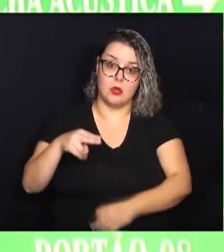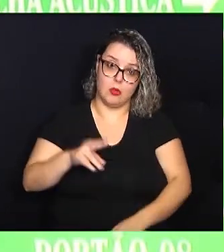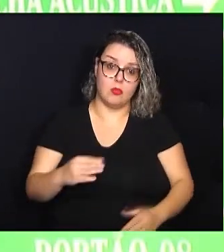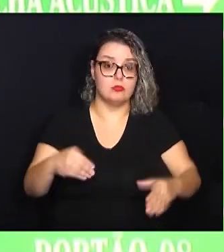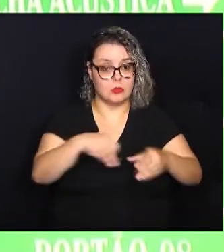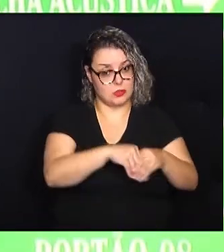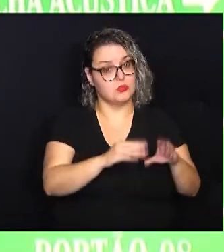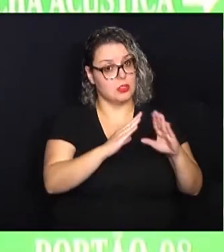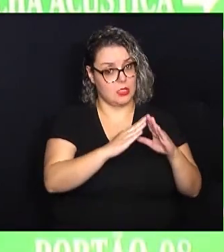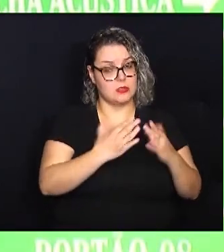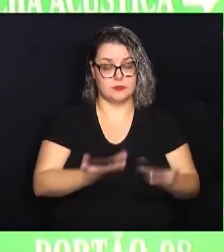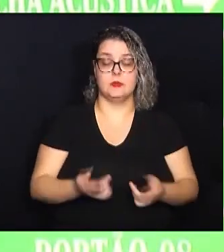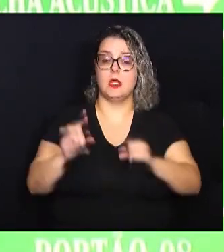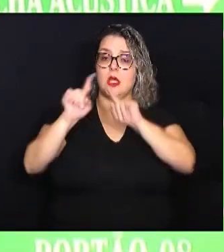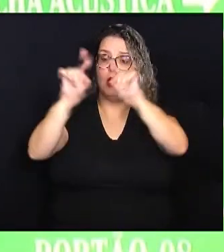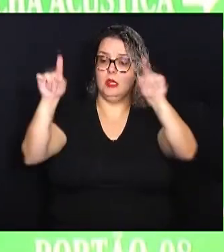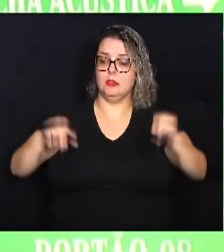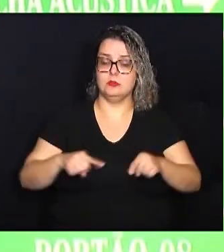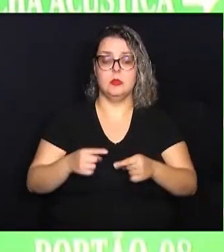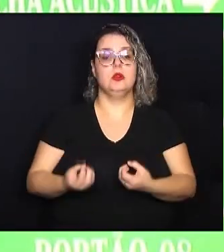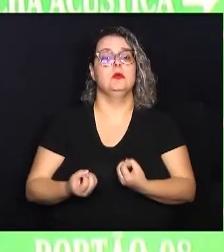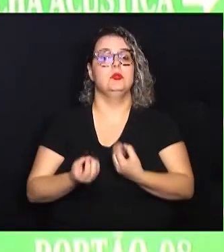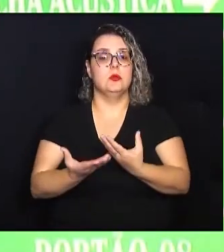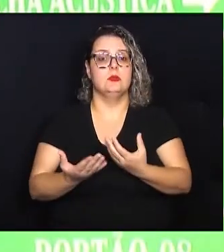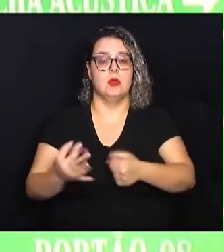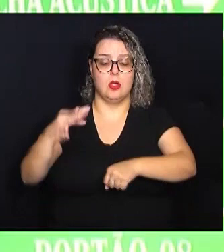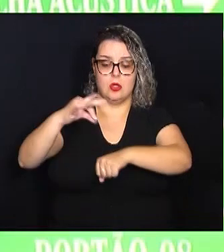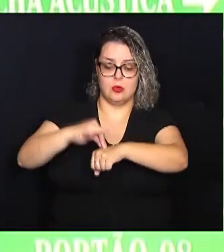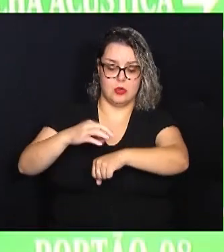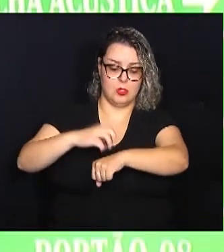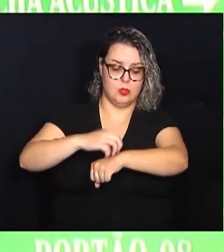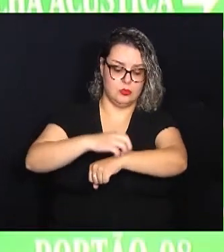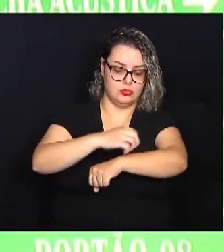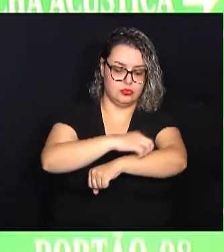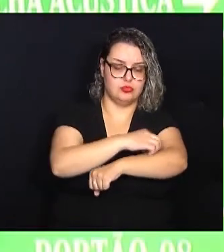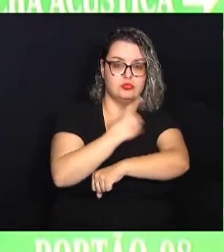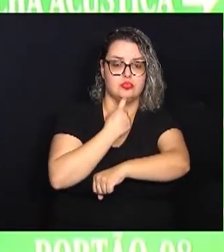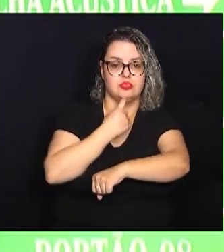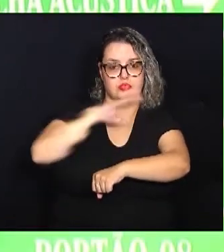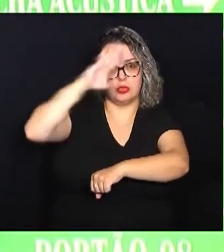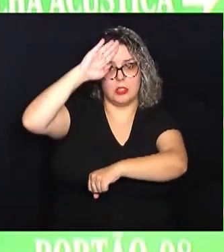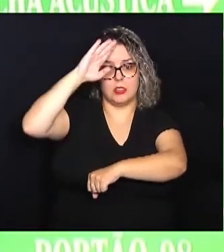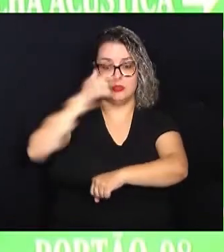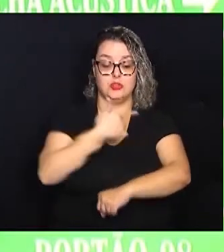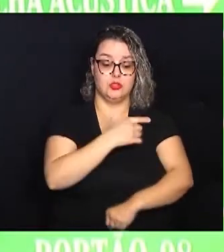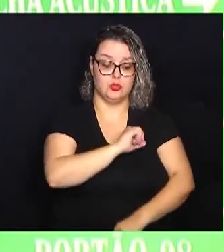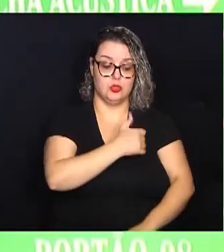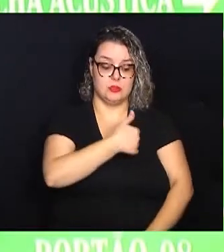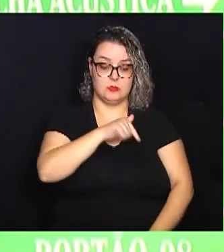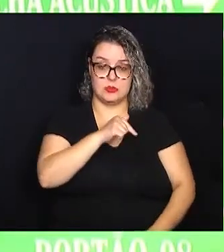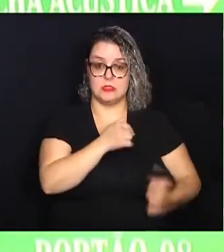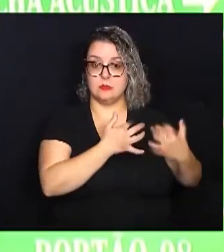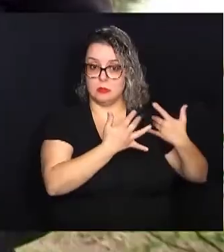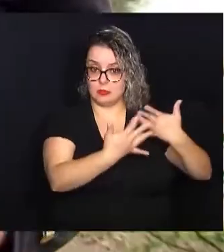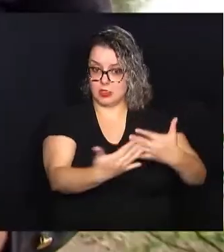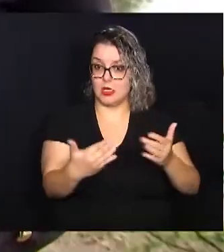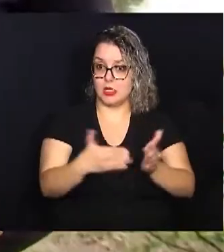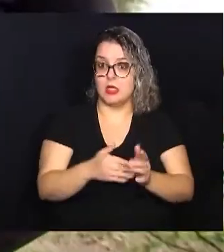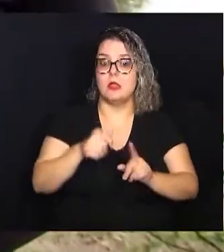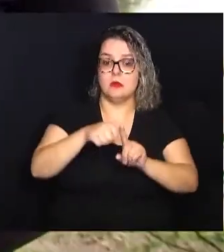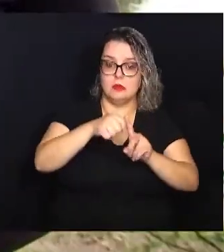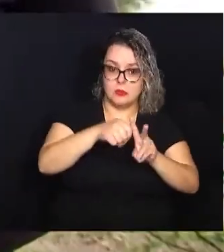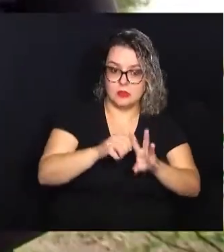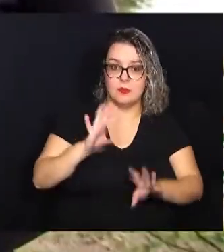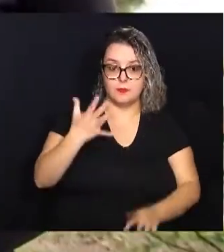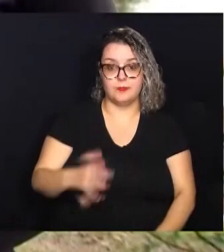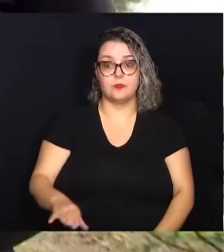as informações sobre a febre maculosa acumuladas desde 2007 e deve ser atualizada mensalmente. No estado